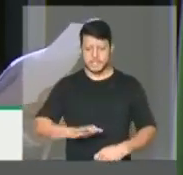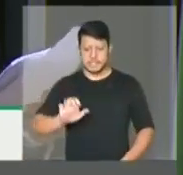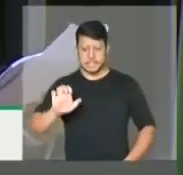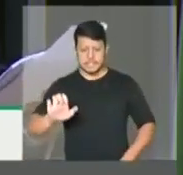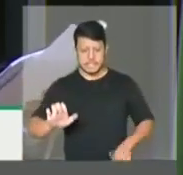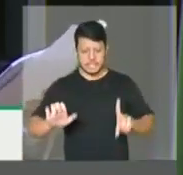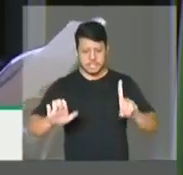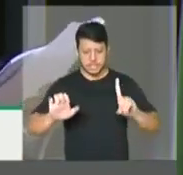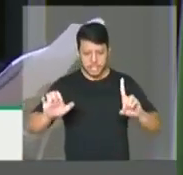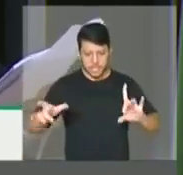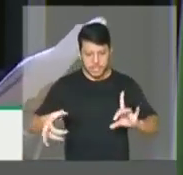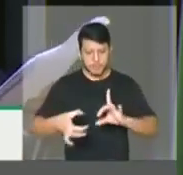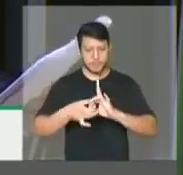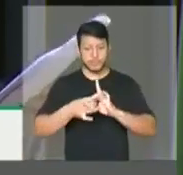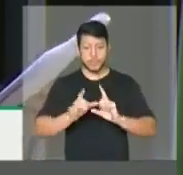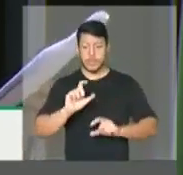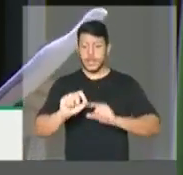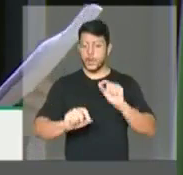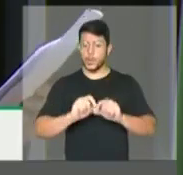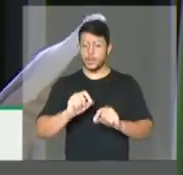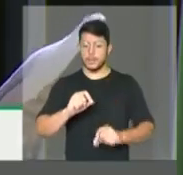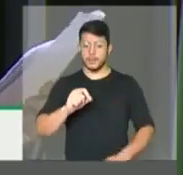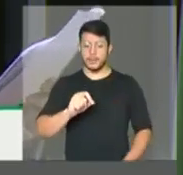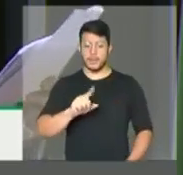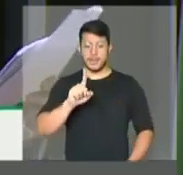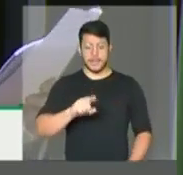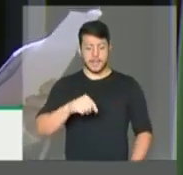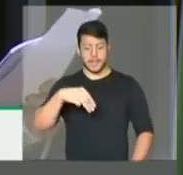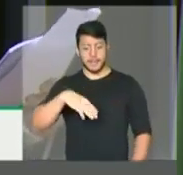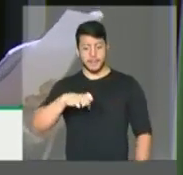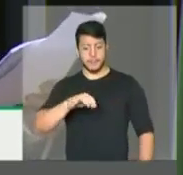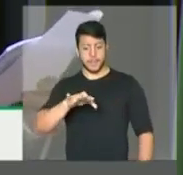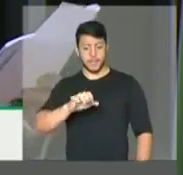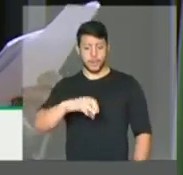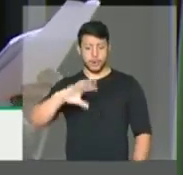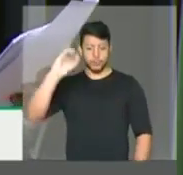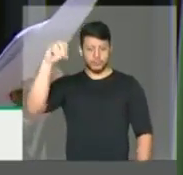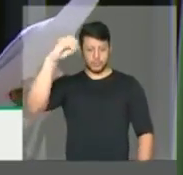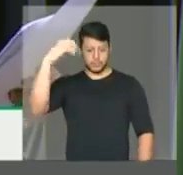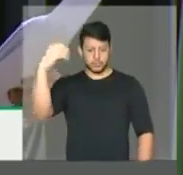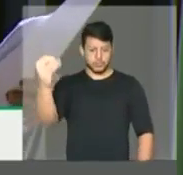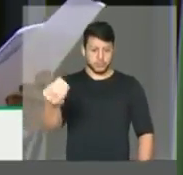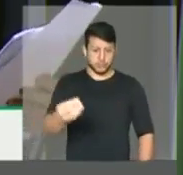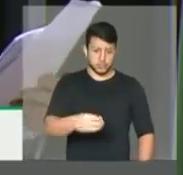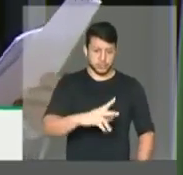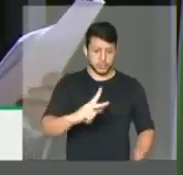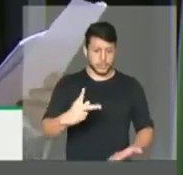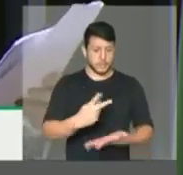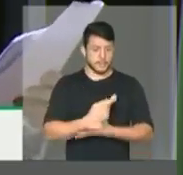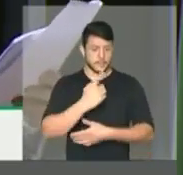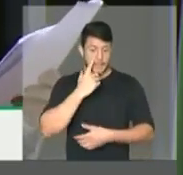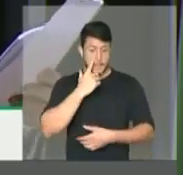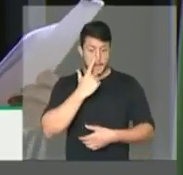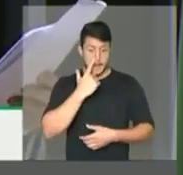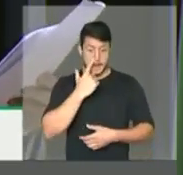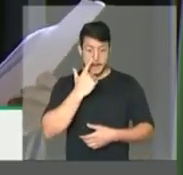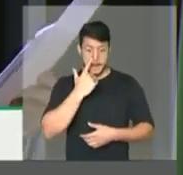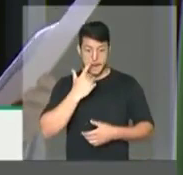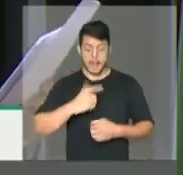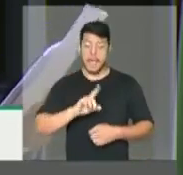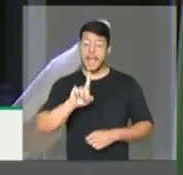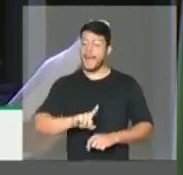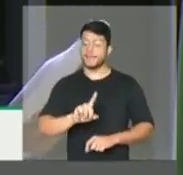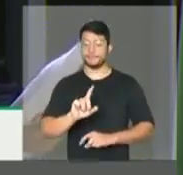esquerda foi o meteoro já desmanchado pela atmosfera tóxica em que vivemos, um